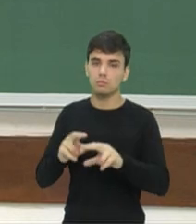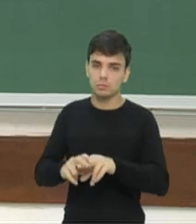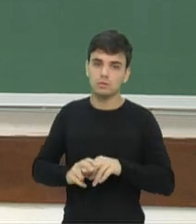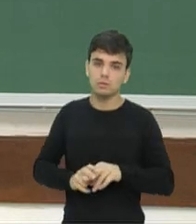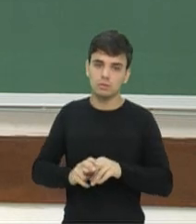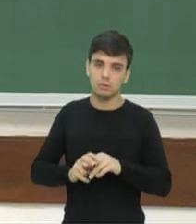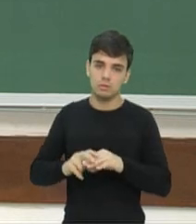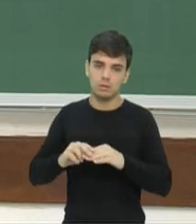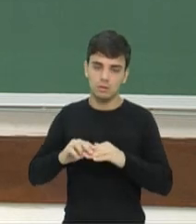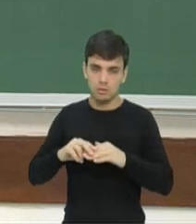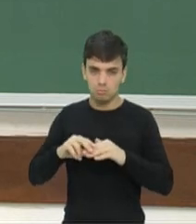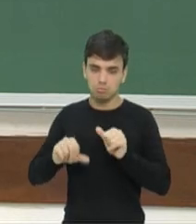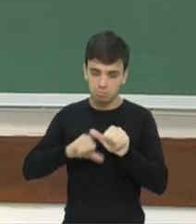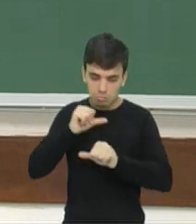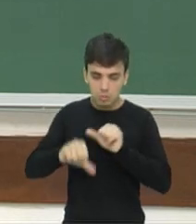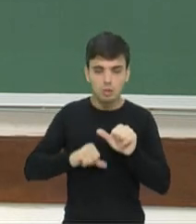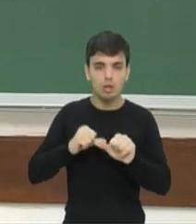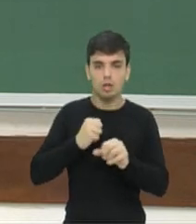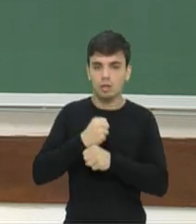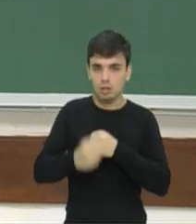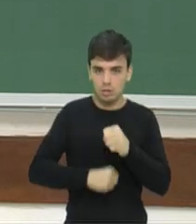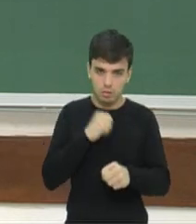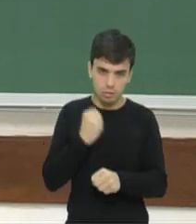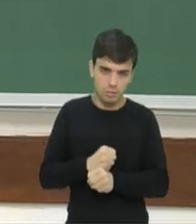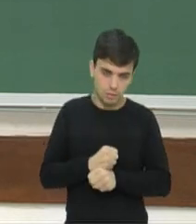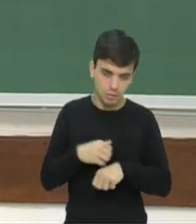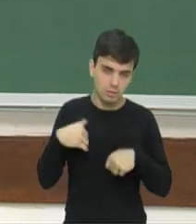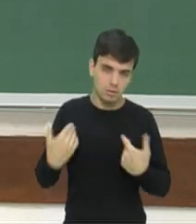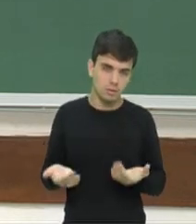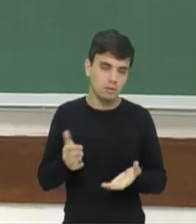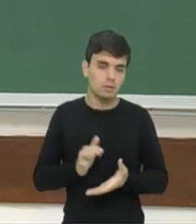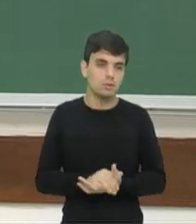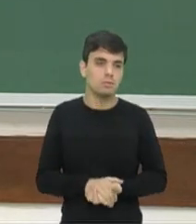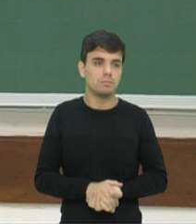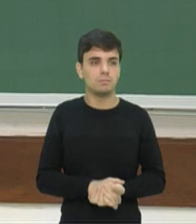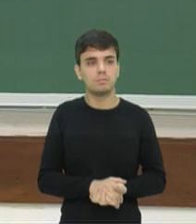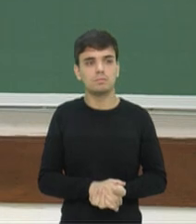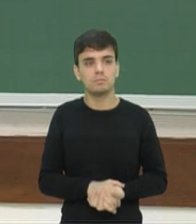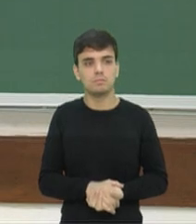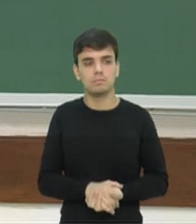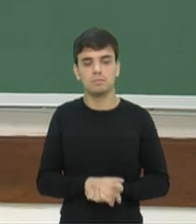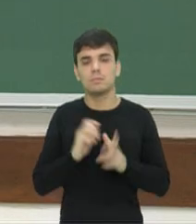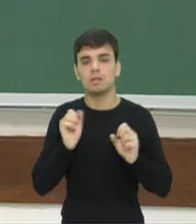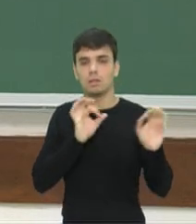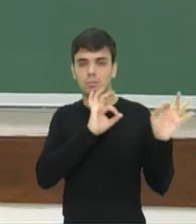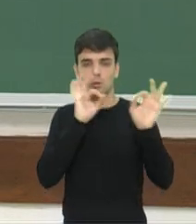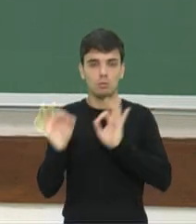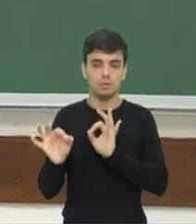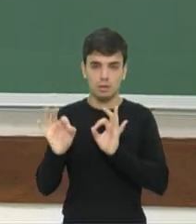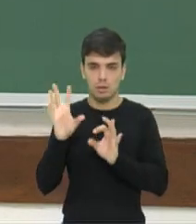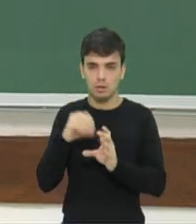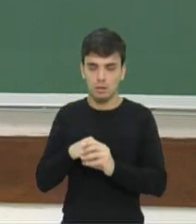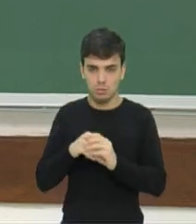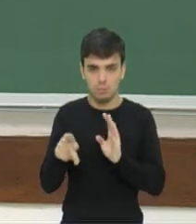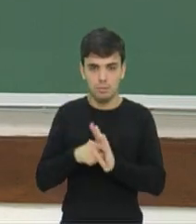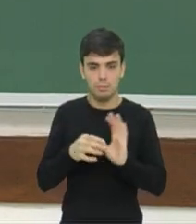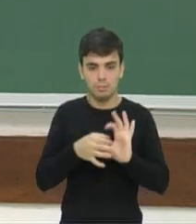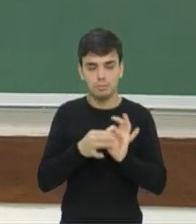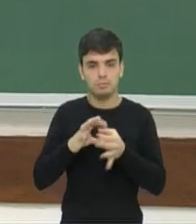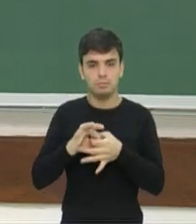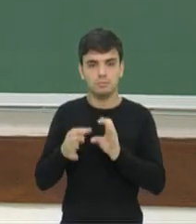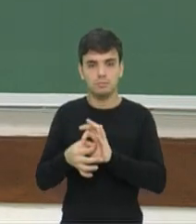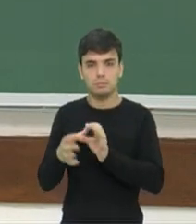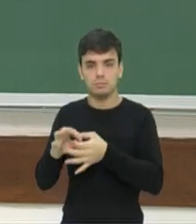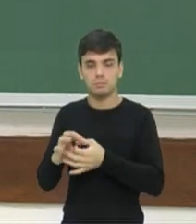das Olimpíadas, né, que será ano que vem, então ela será um esporte olímpico ano que vem. Então você também vai poder acompanhar o Karatê dentro das Olimpíadas. É uma modalidade